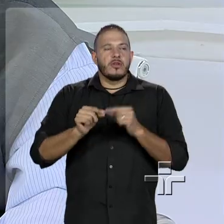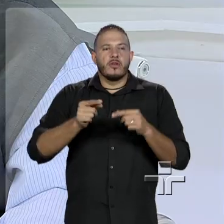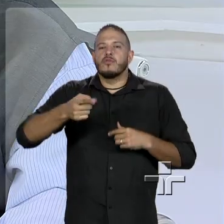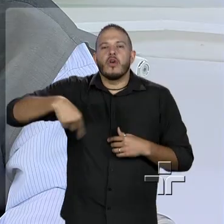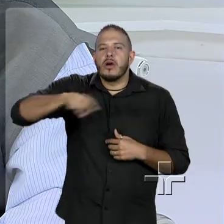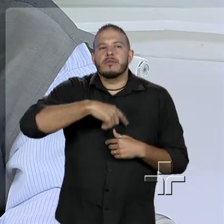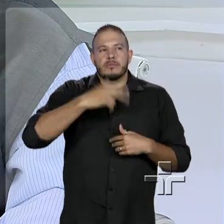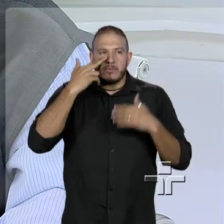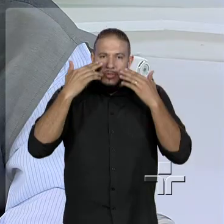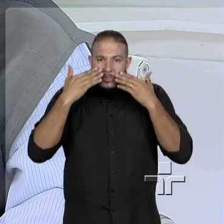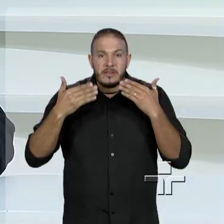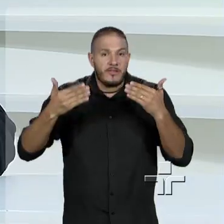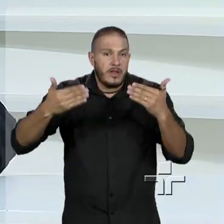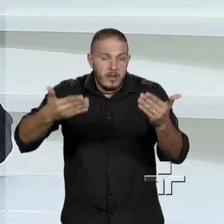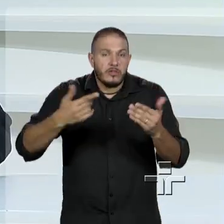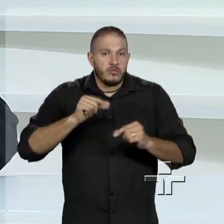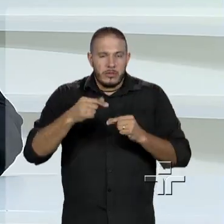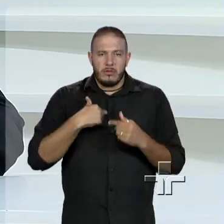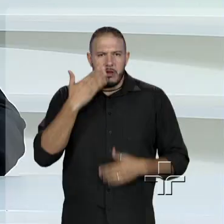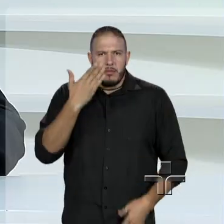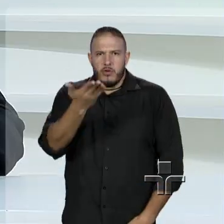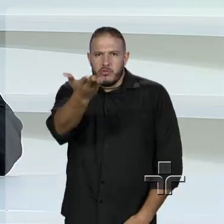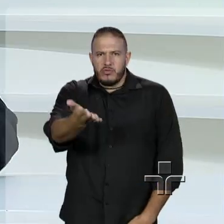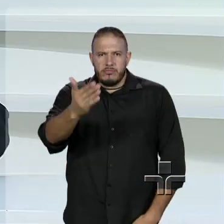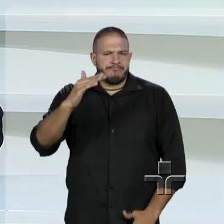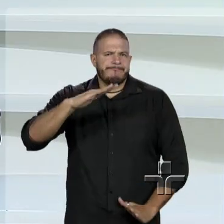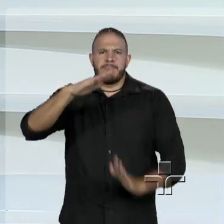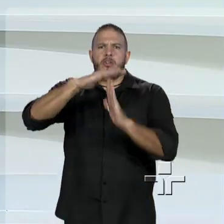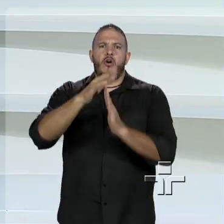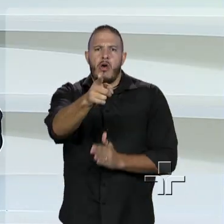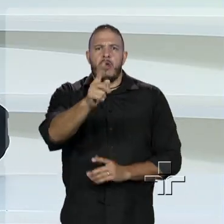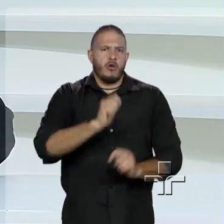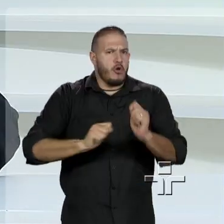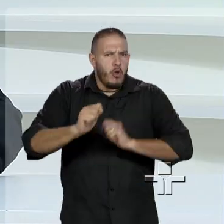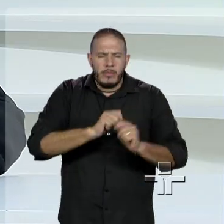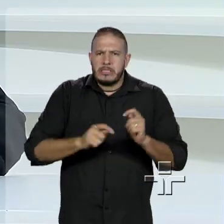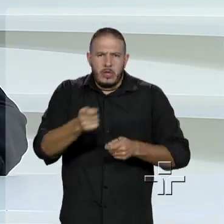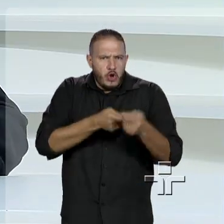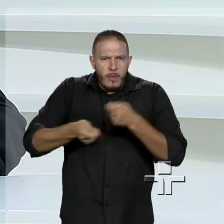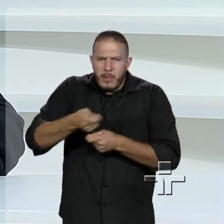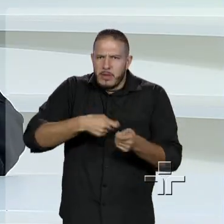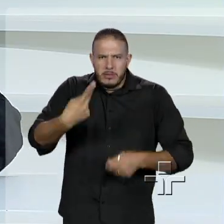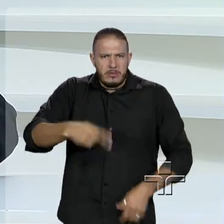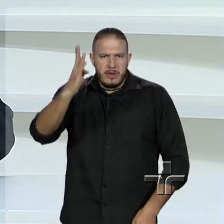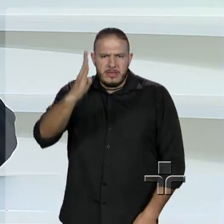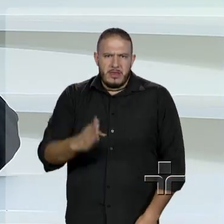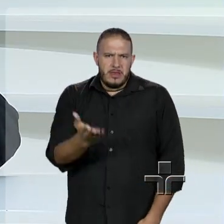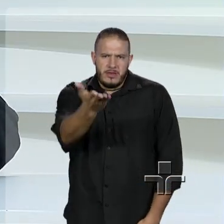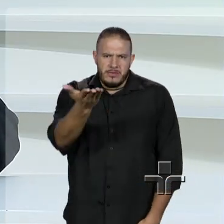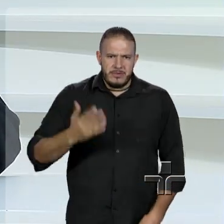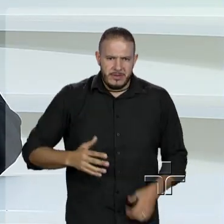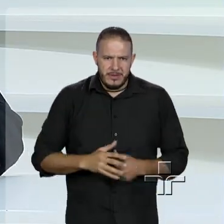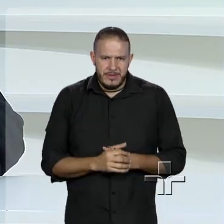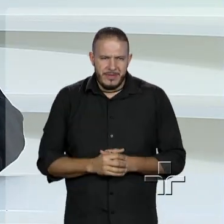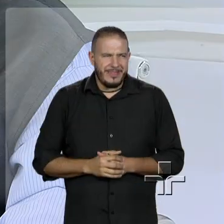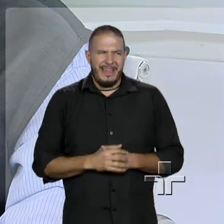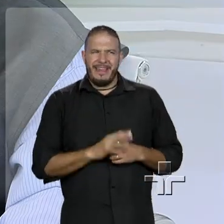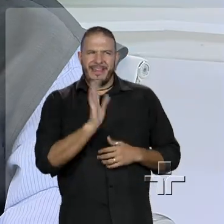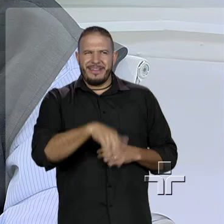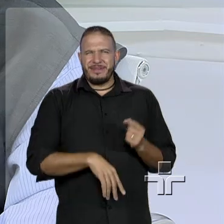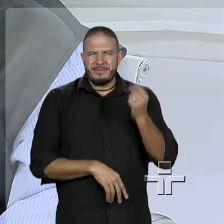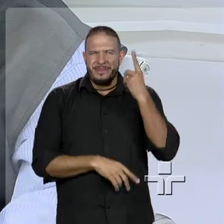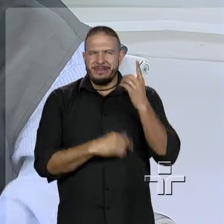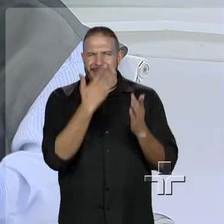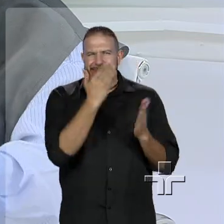na frente do maior economista brasileiro, sujeito que mais é um sabe absurdo. como funciona. É um